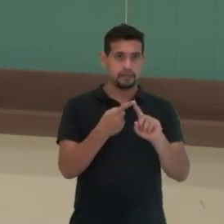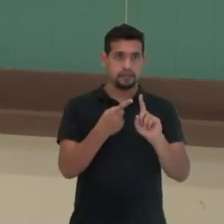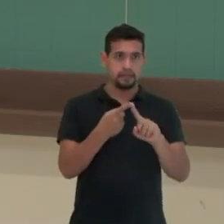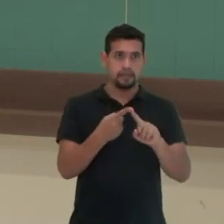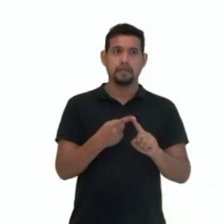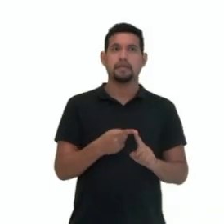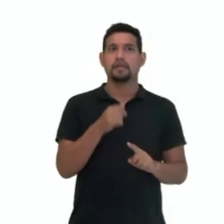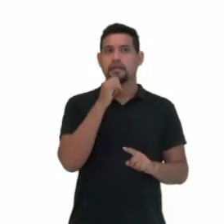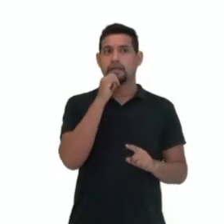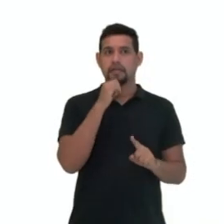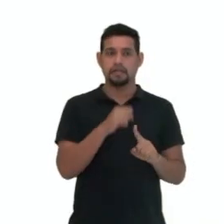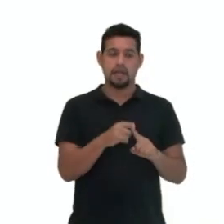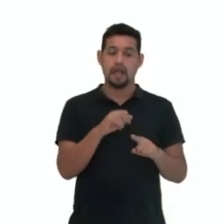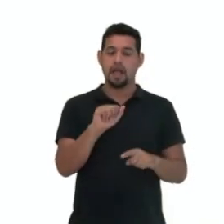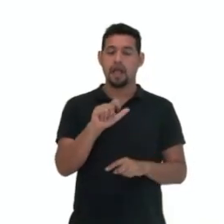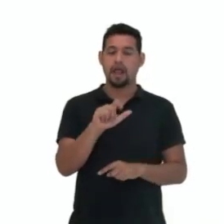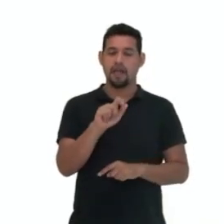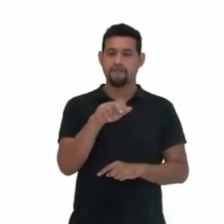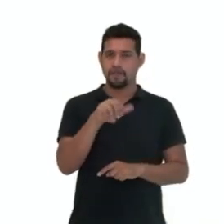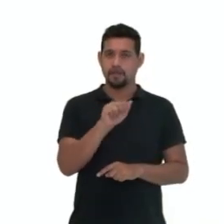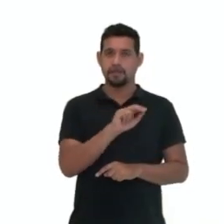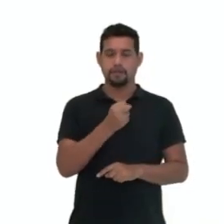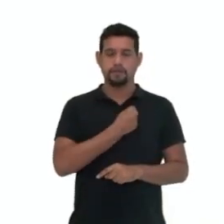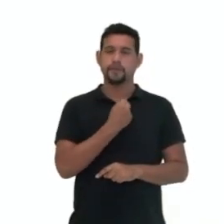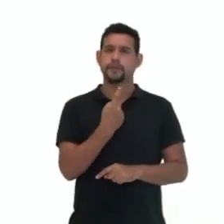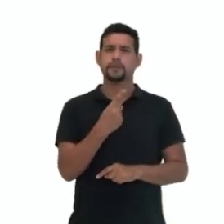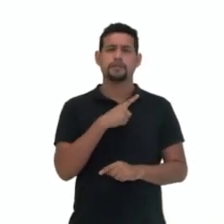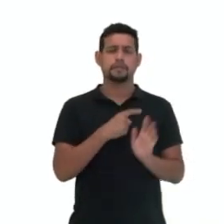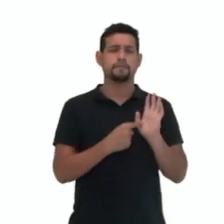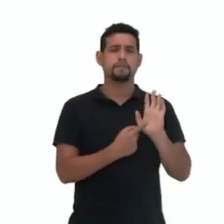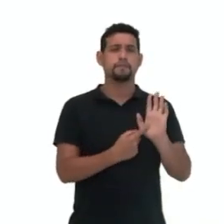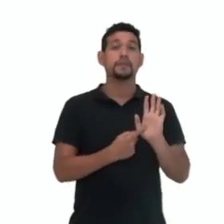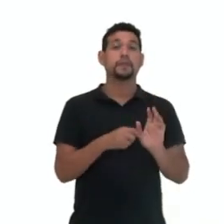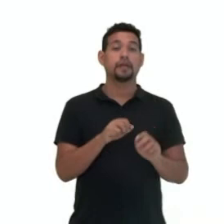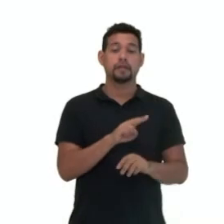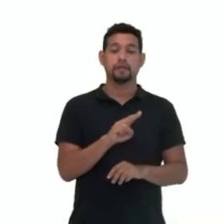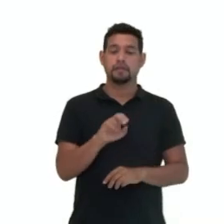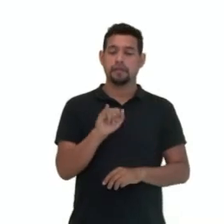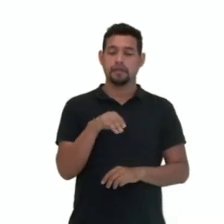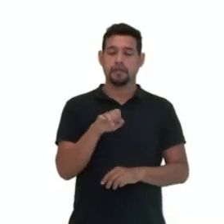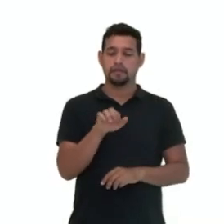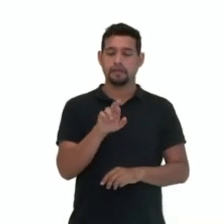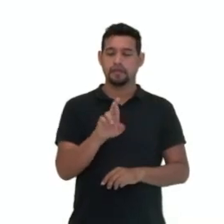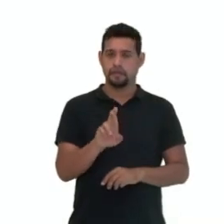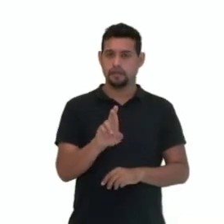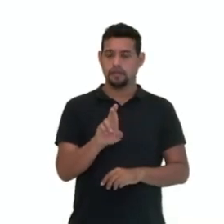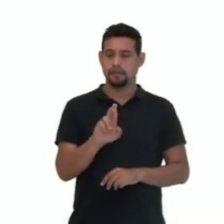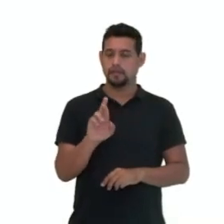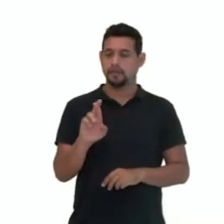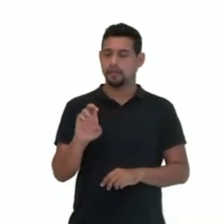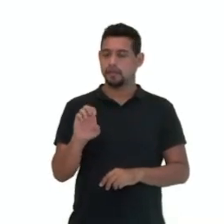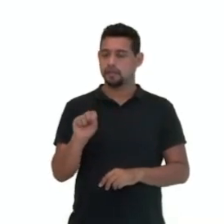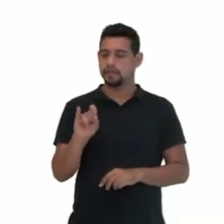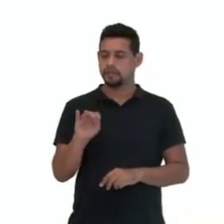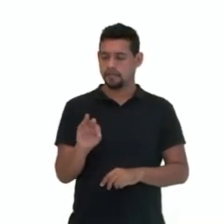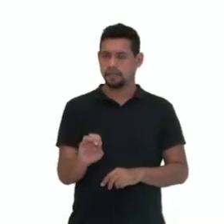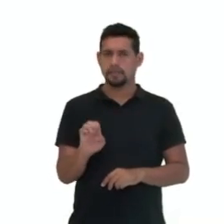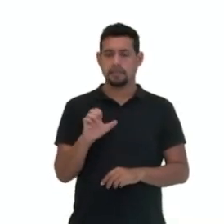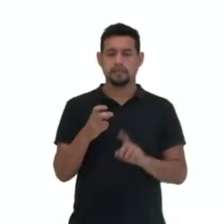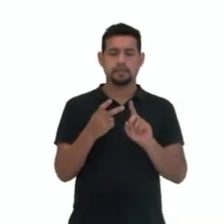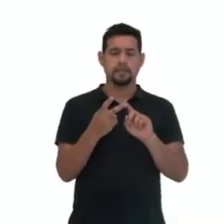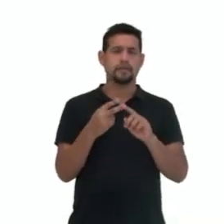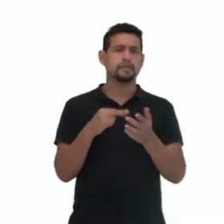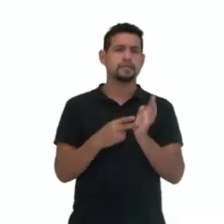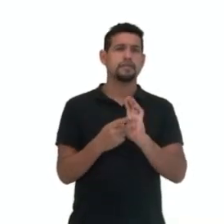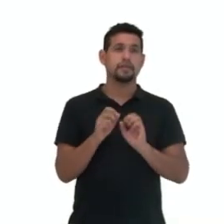alavanca, a número 1, nós apresentamos a alavanca interresistente. Na alavanca 2 é